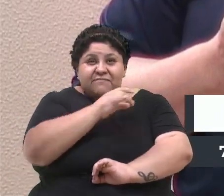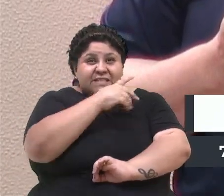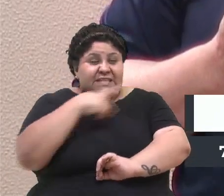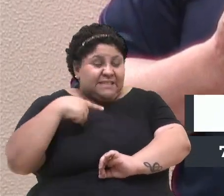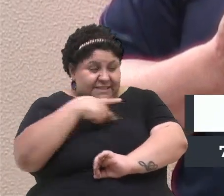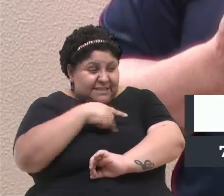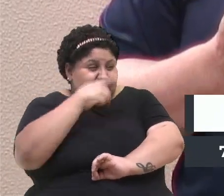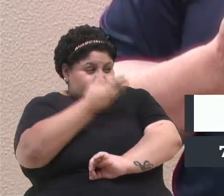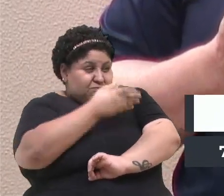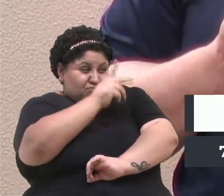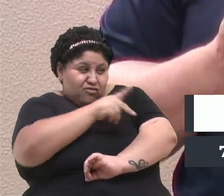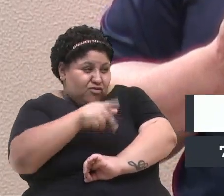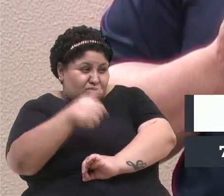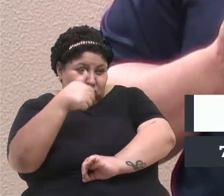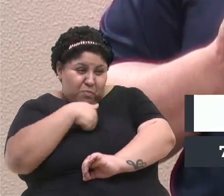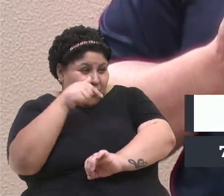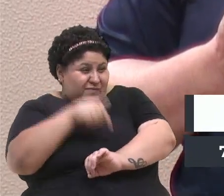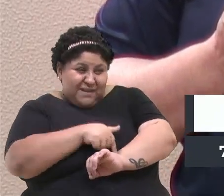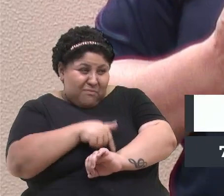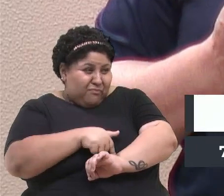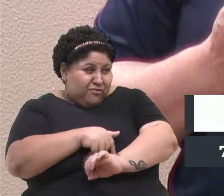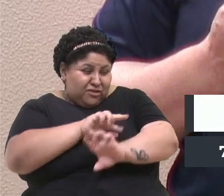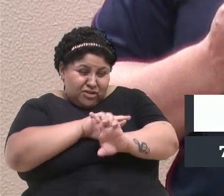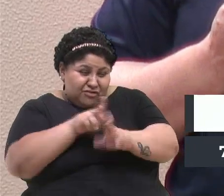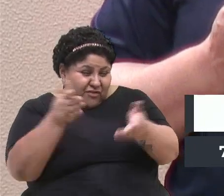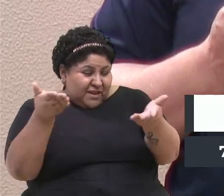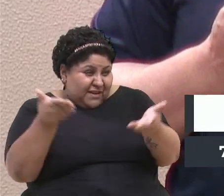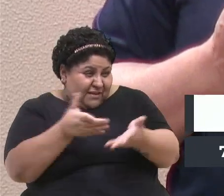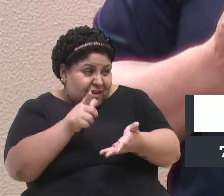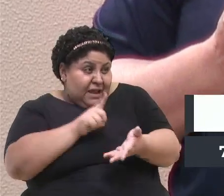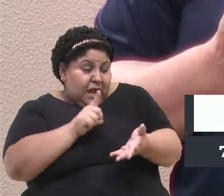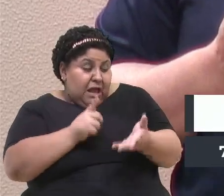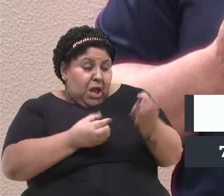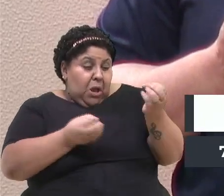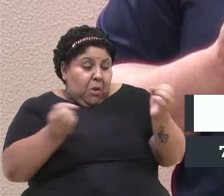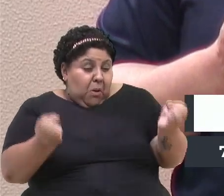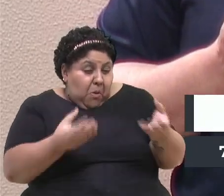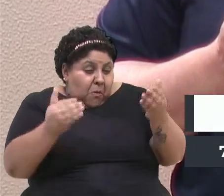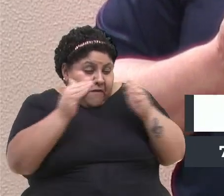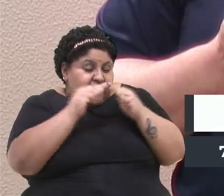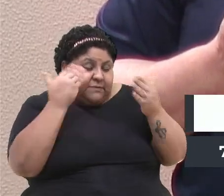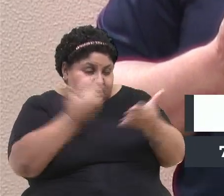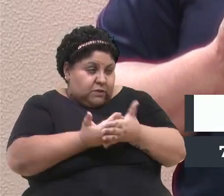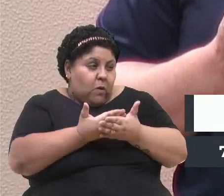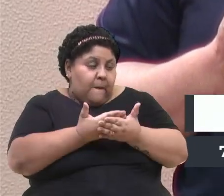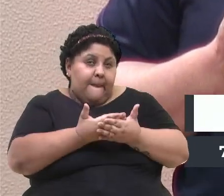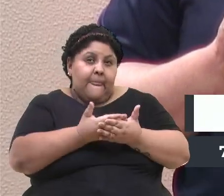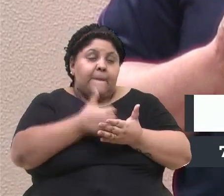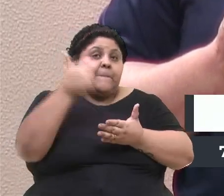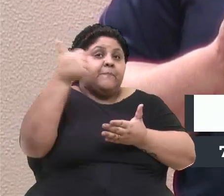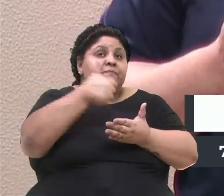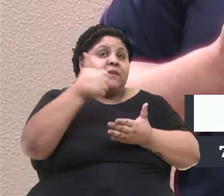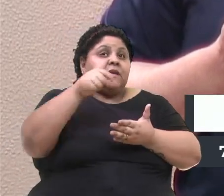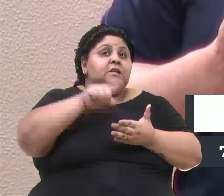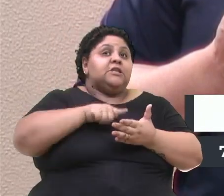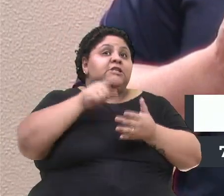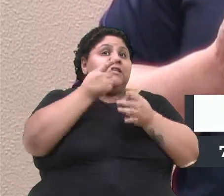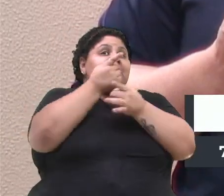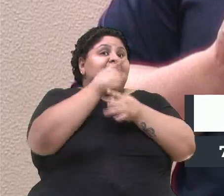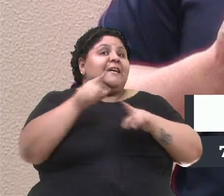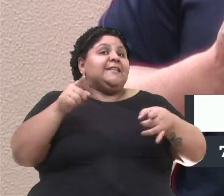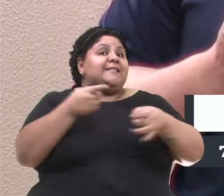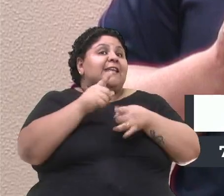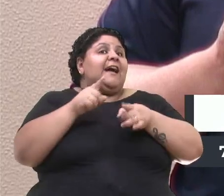meu tempo não era assim. Se tinha algum evento na escola, primeiro nós tínhamos que cantar o hino, essa era a